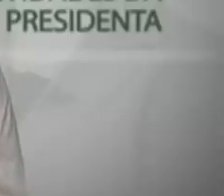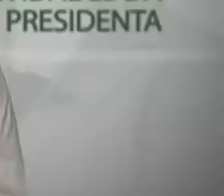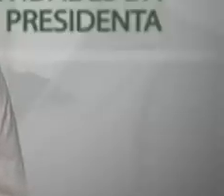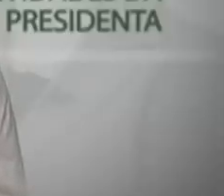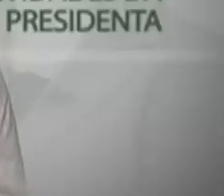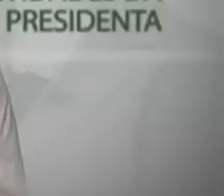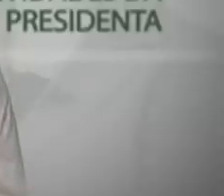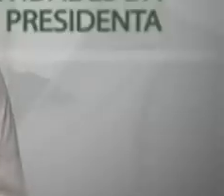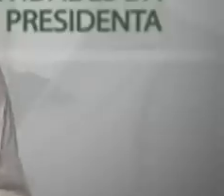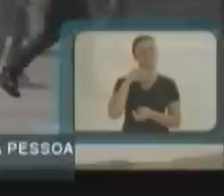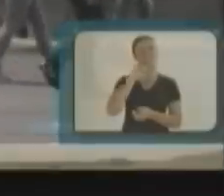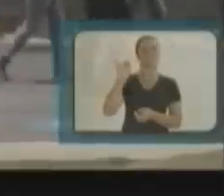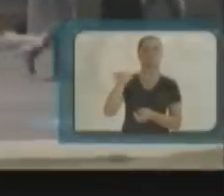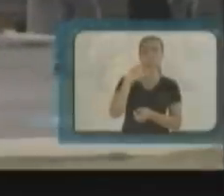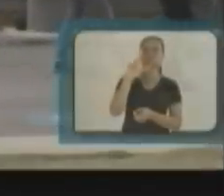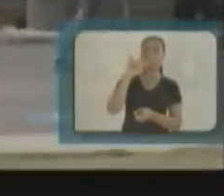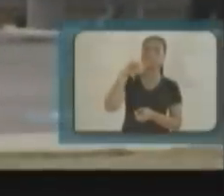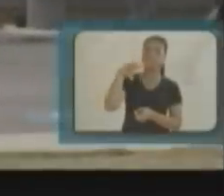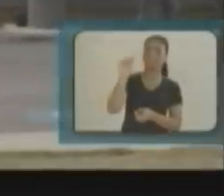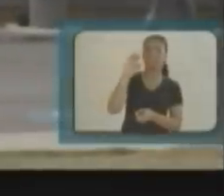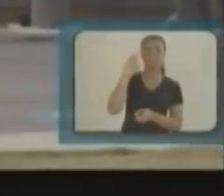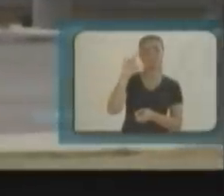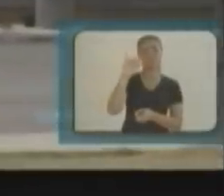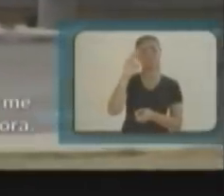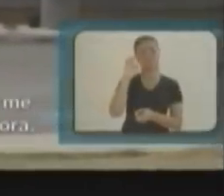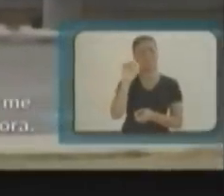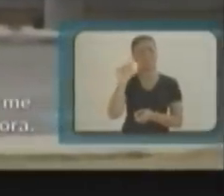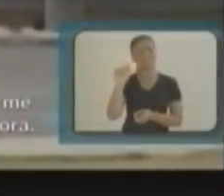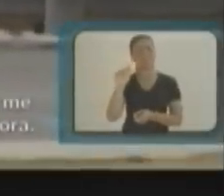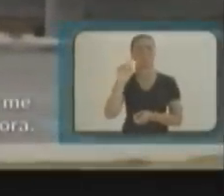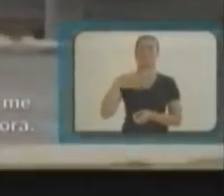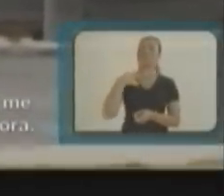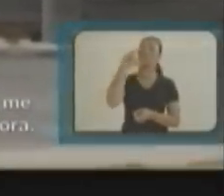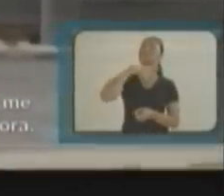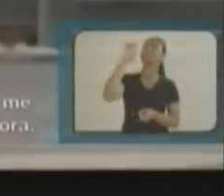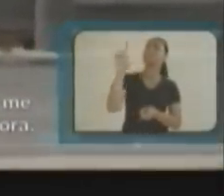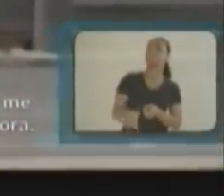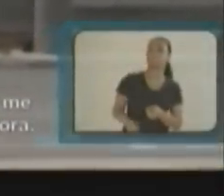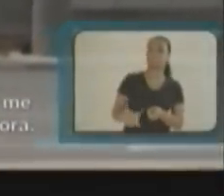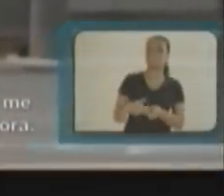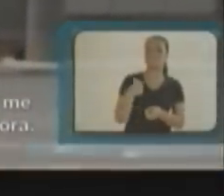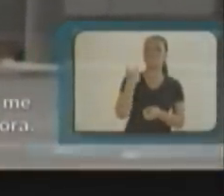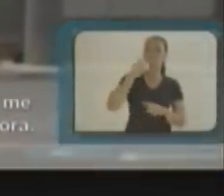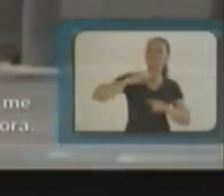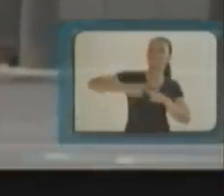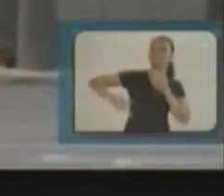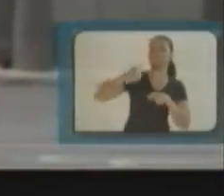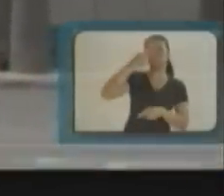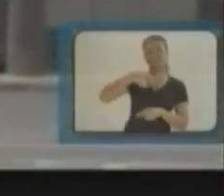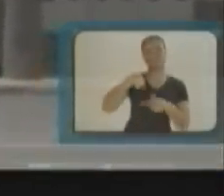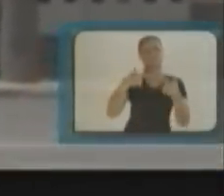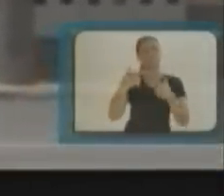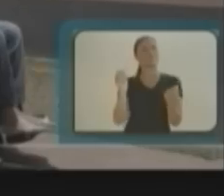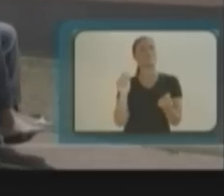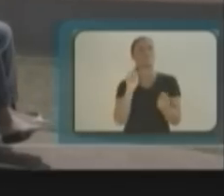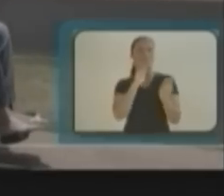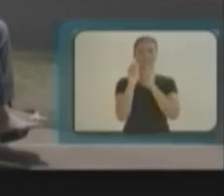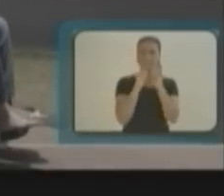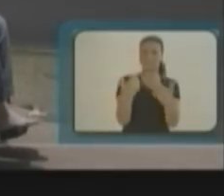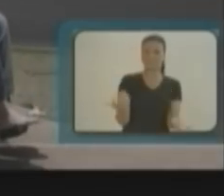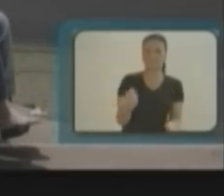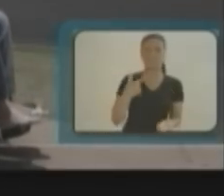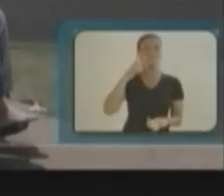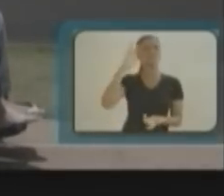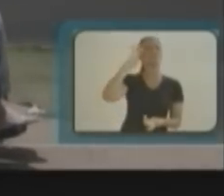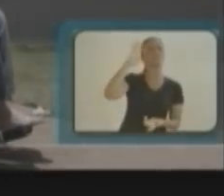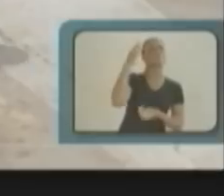Limite. Veja como foi. Meu nome é Juliana Oliveira e a minha deficiência não me impede de ser apresentadora. Você já imaginou como a